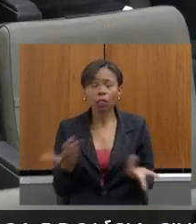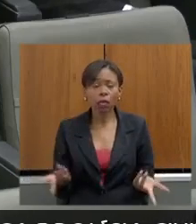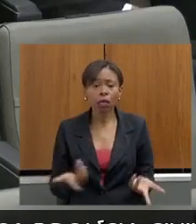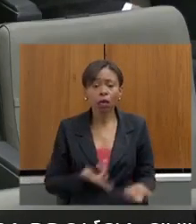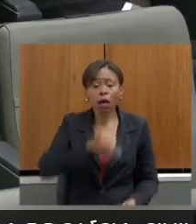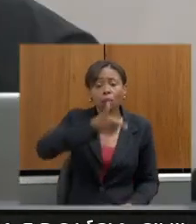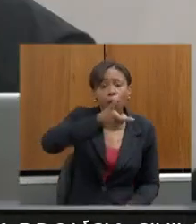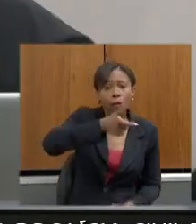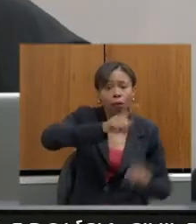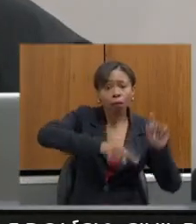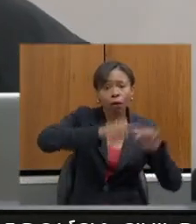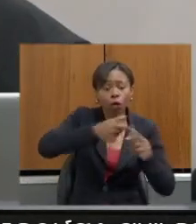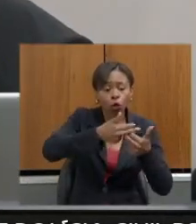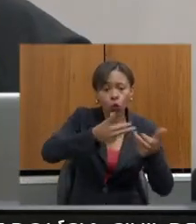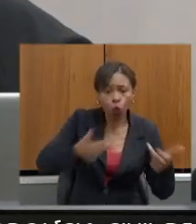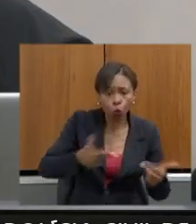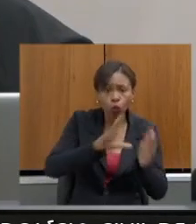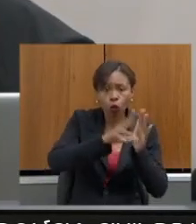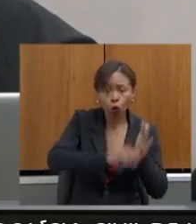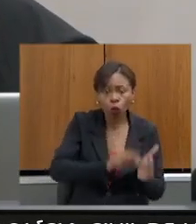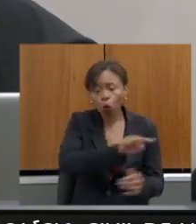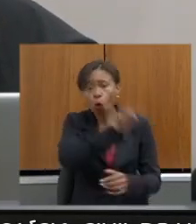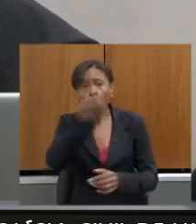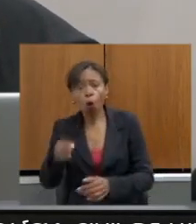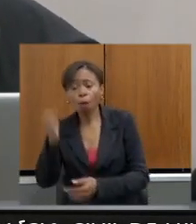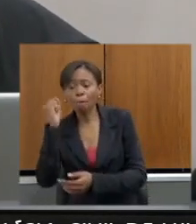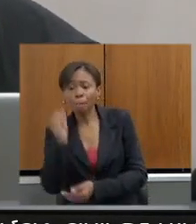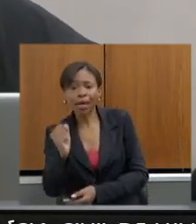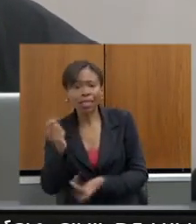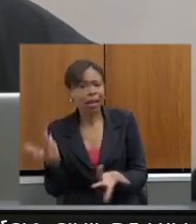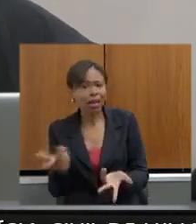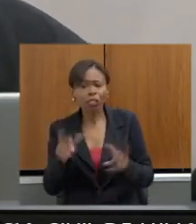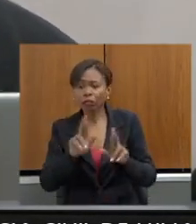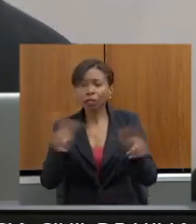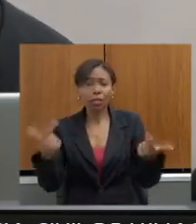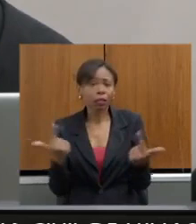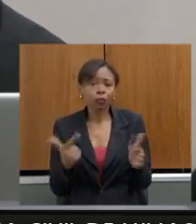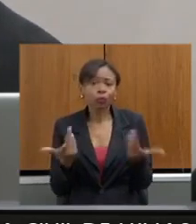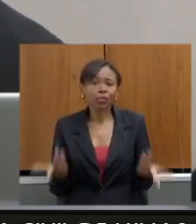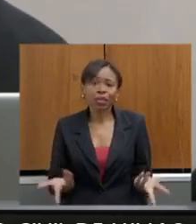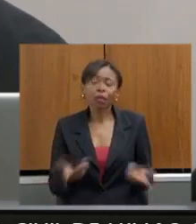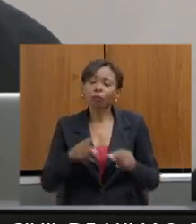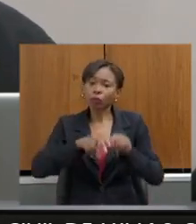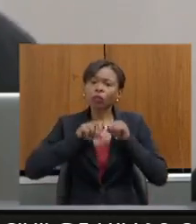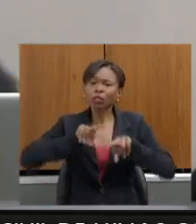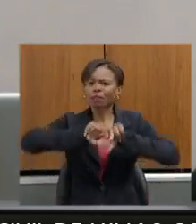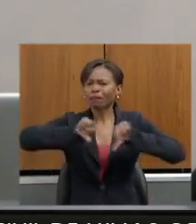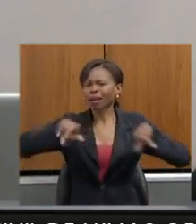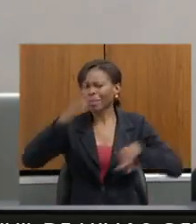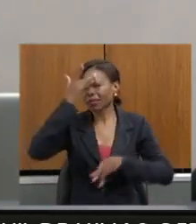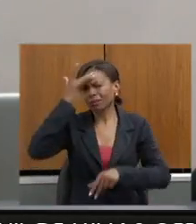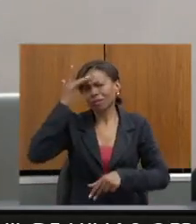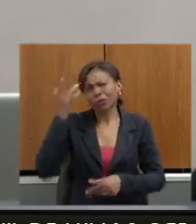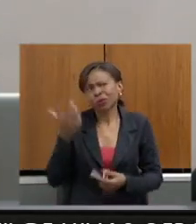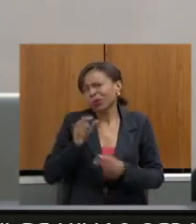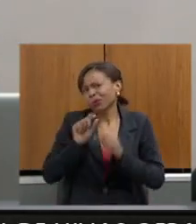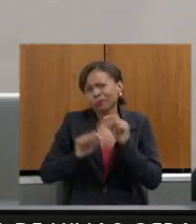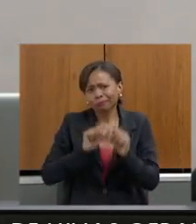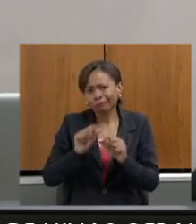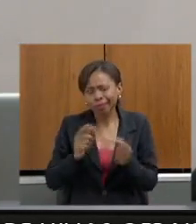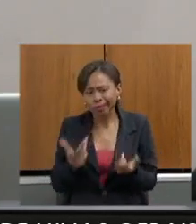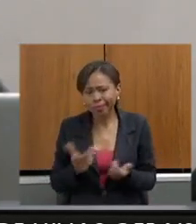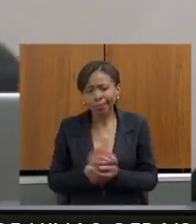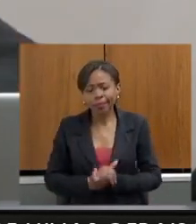pessoa contra o patrimônio não existe por isso que fica aí esse tanto de gente tô fazendo é